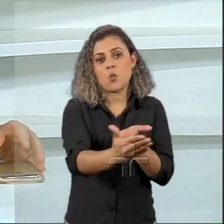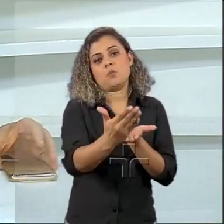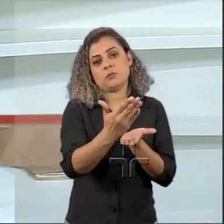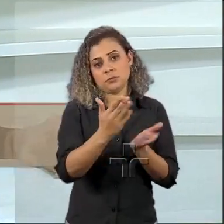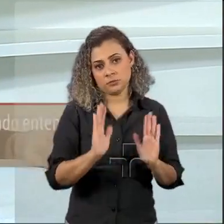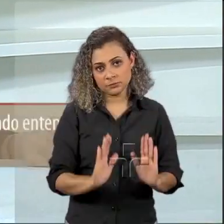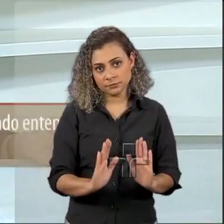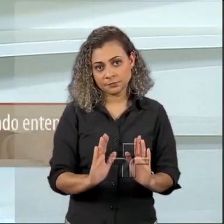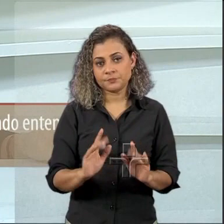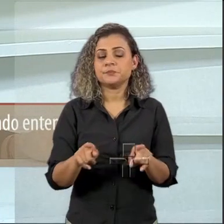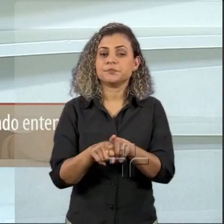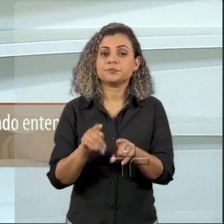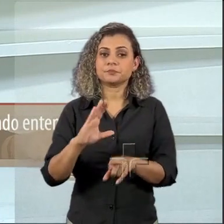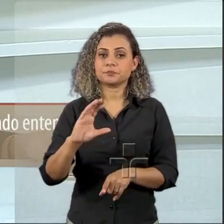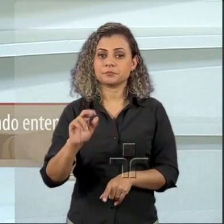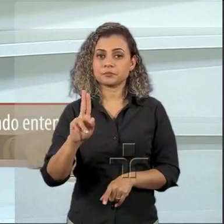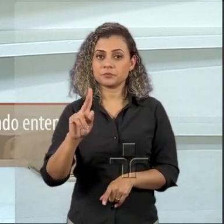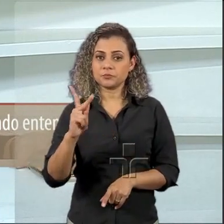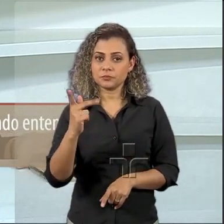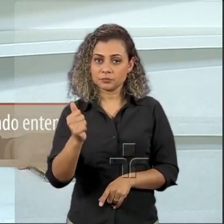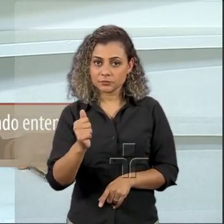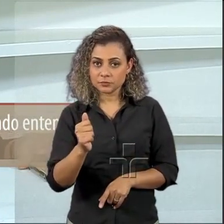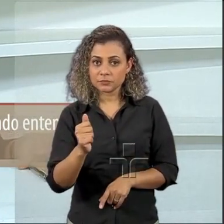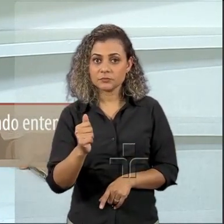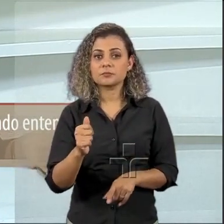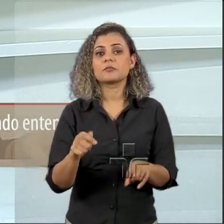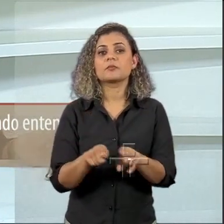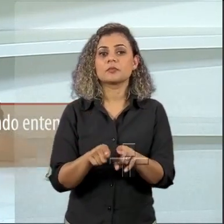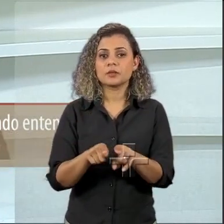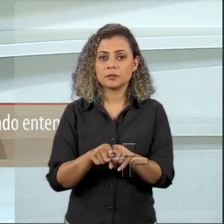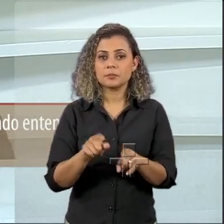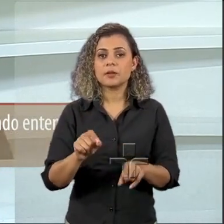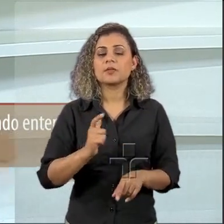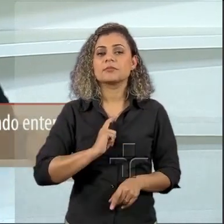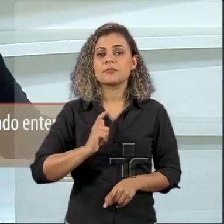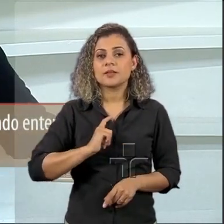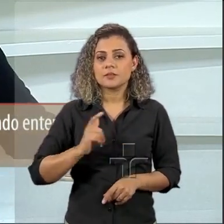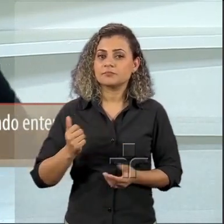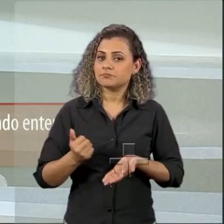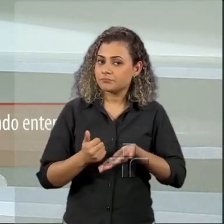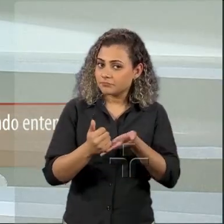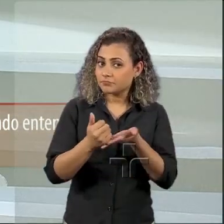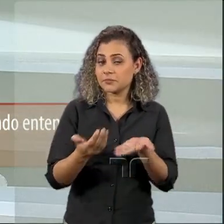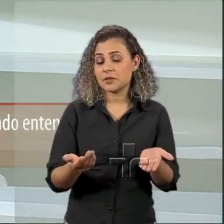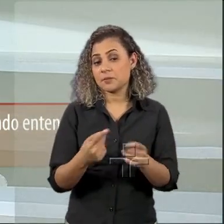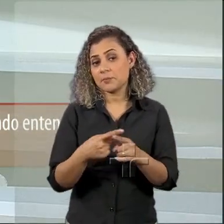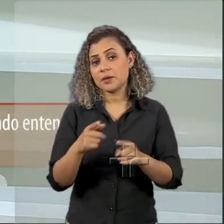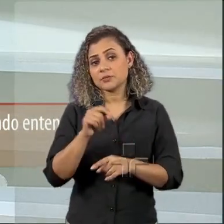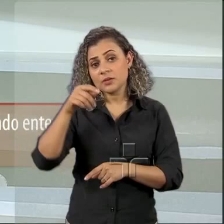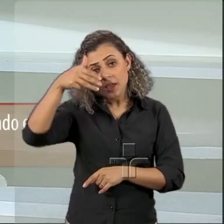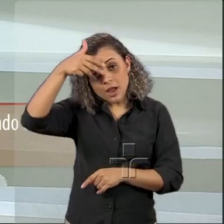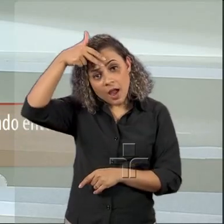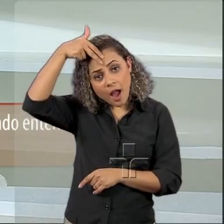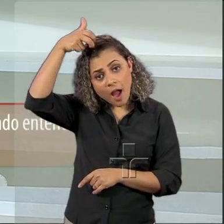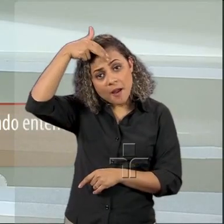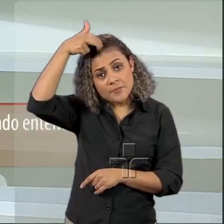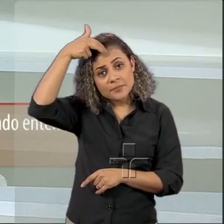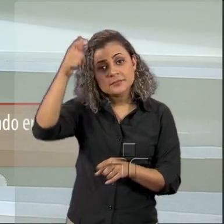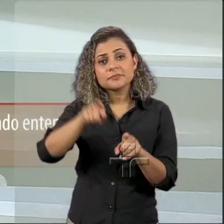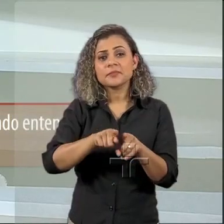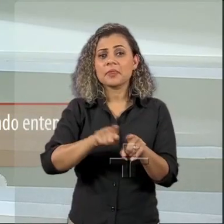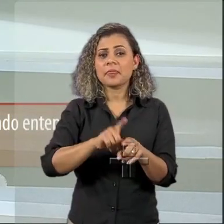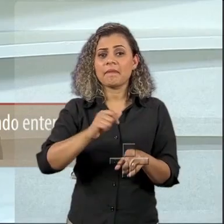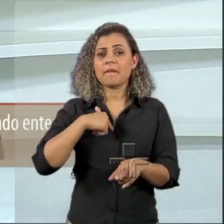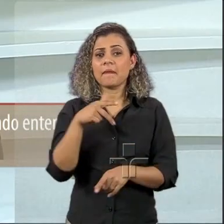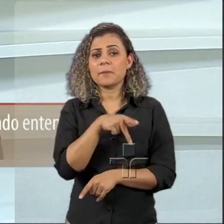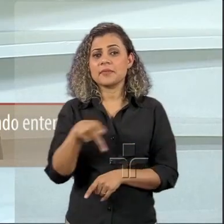Eduardo Cunha, esse tipo de coisa? E o Pisciani, né? Pisciani, que na verdade é a origem do Sérgio Cabral, é a Assembleia Legislativa. Sim, ele era presidente